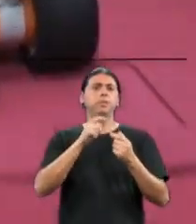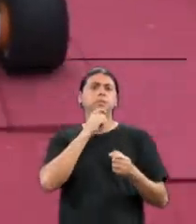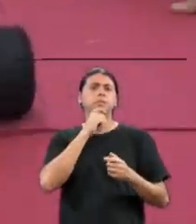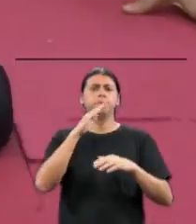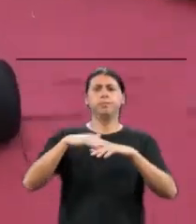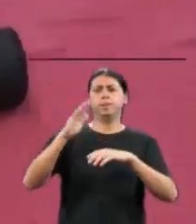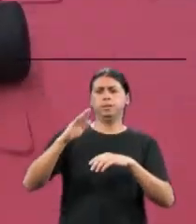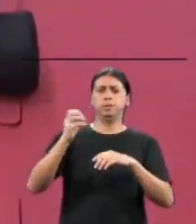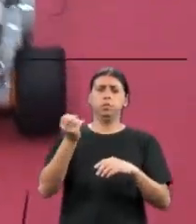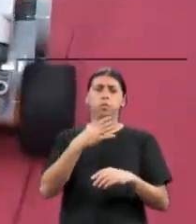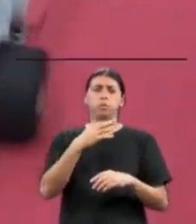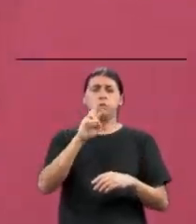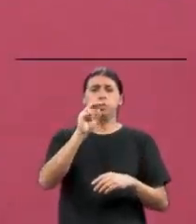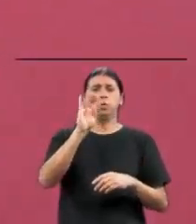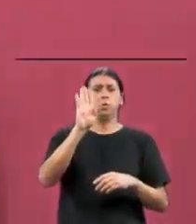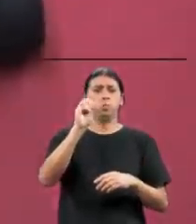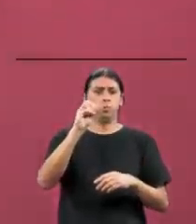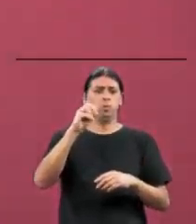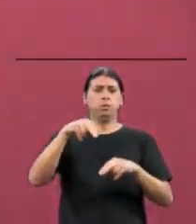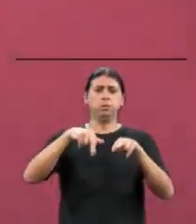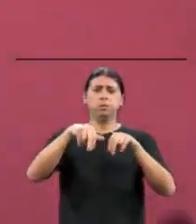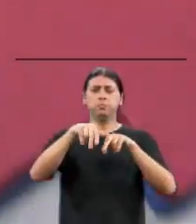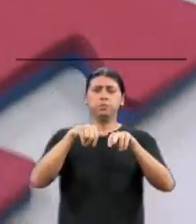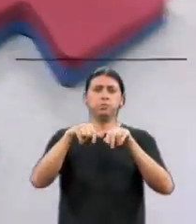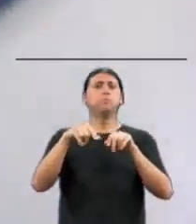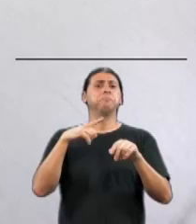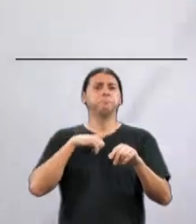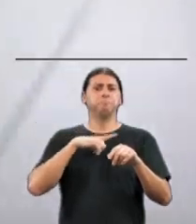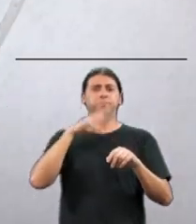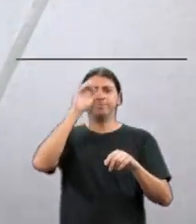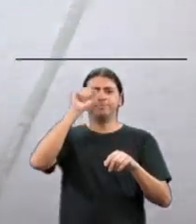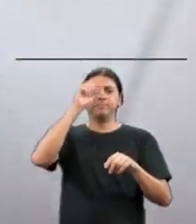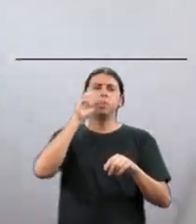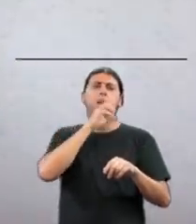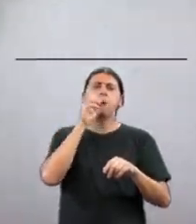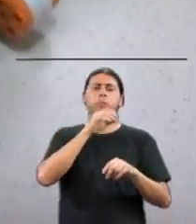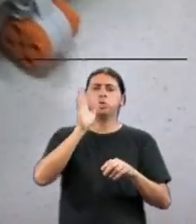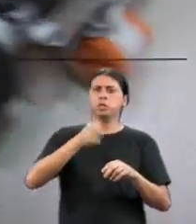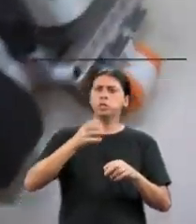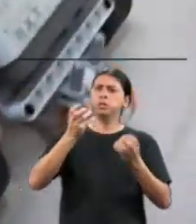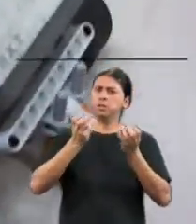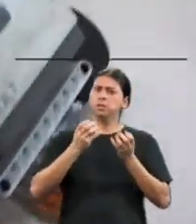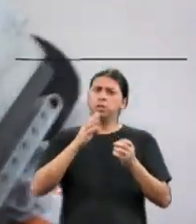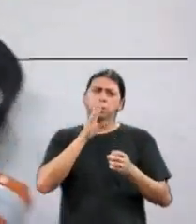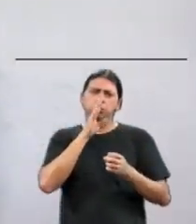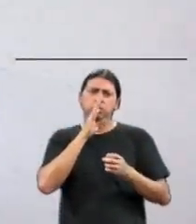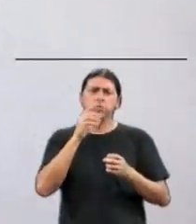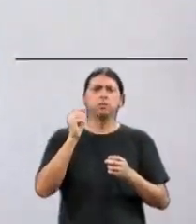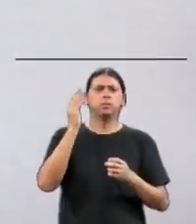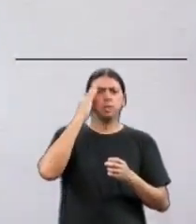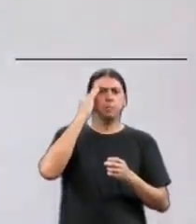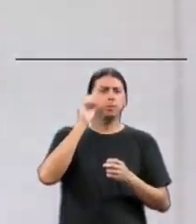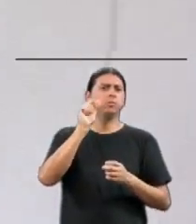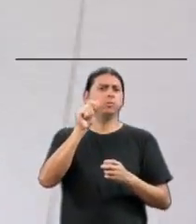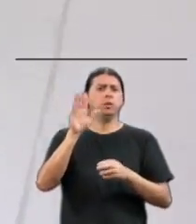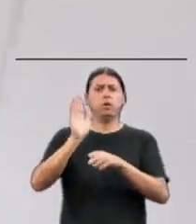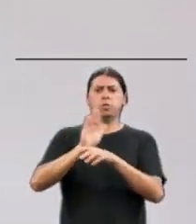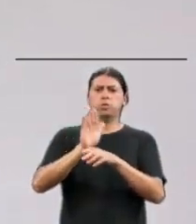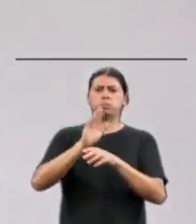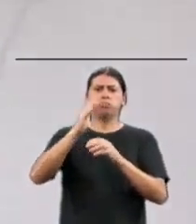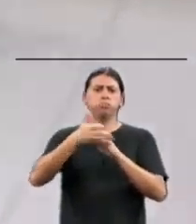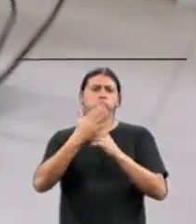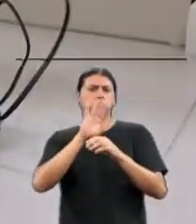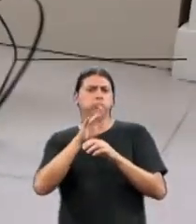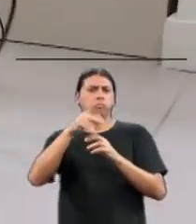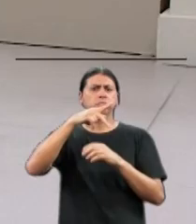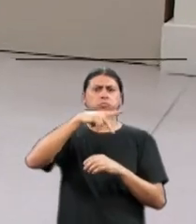quando a novidade é um robô que se mexe. Mas eles aprendem rápido e já querem mostrar o que sabem. Com a ajuda da professora, Martina